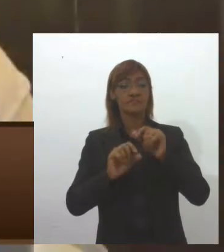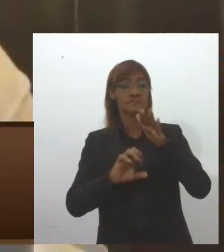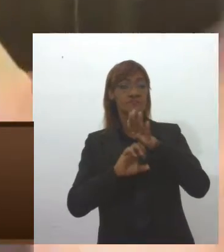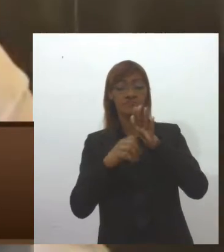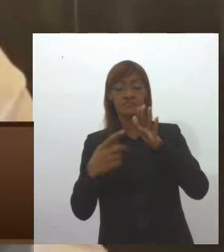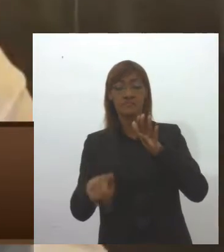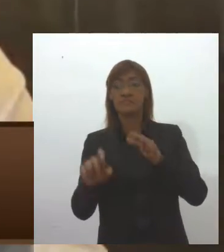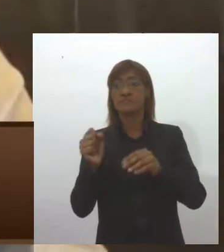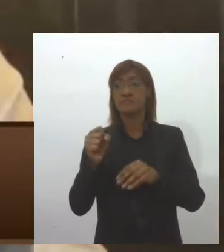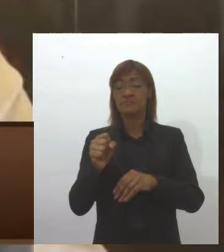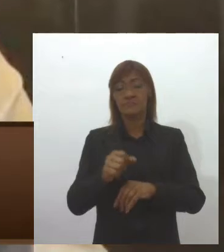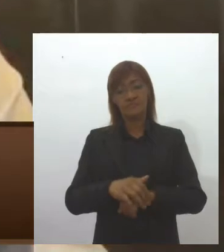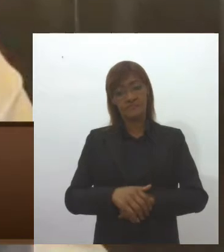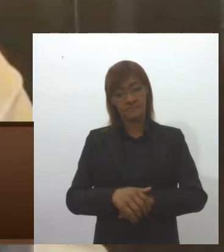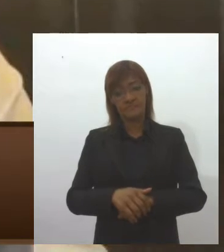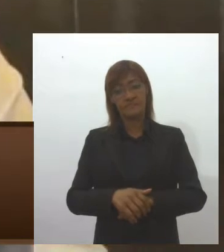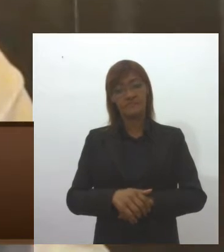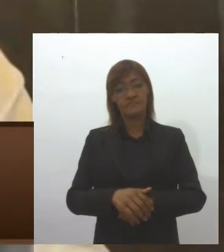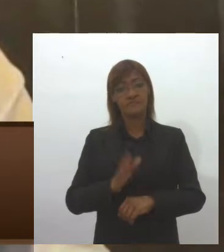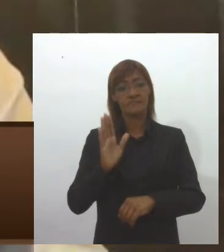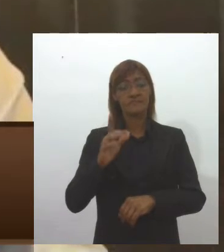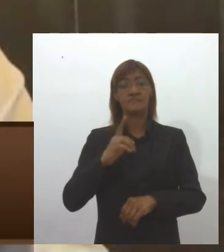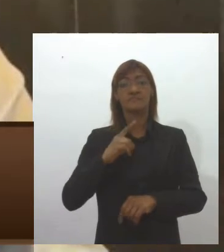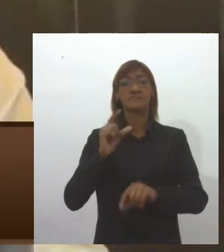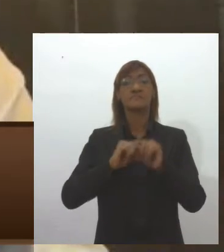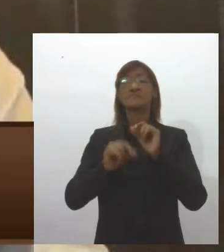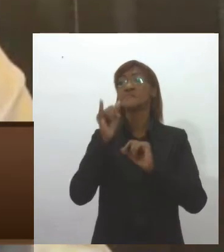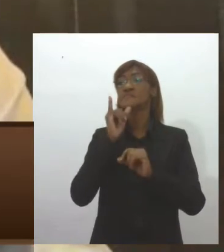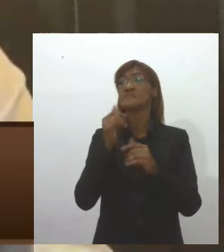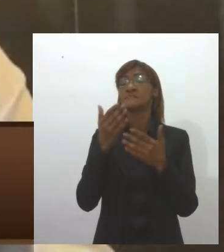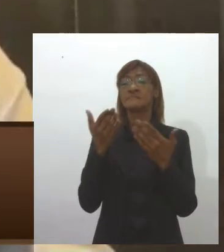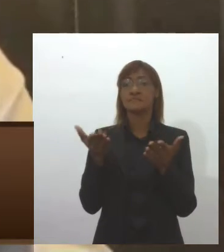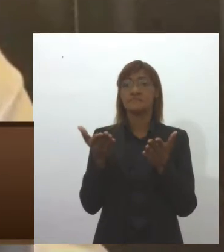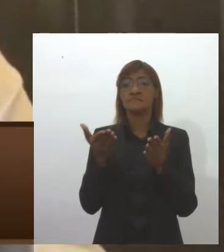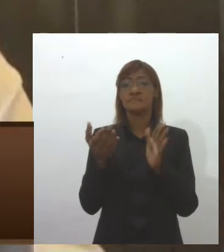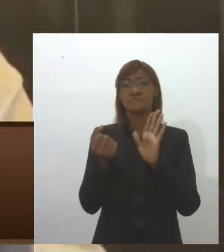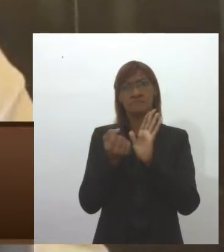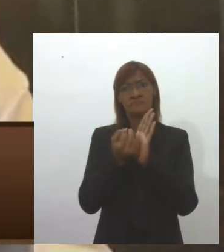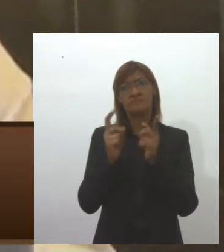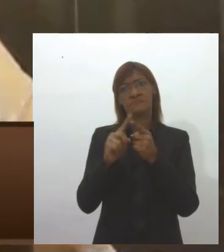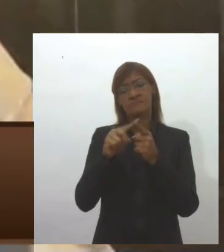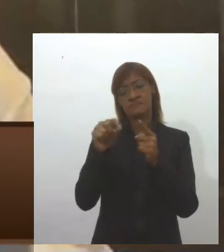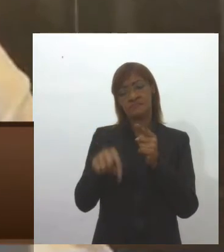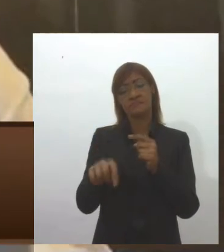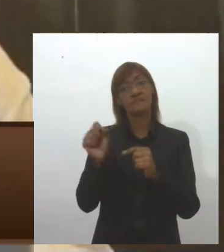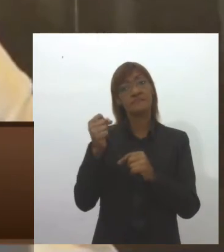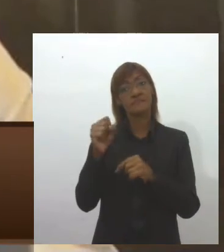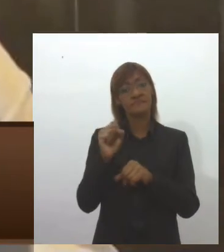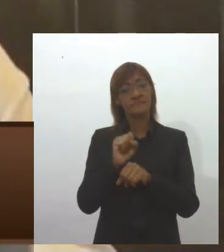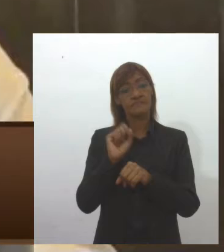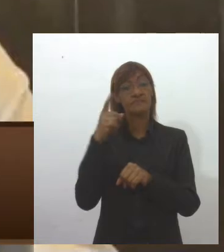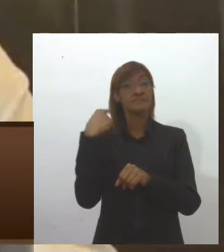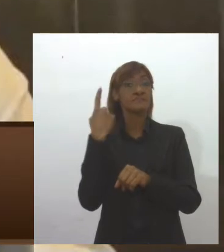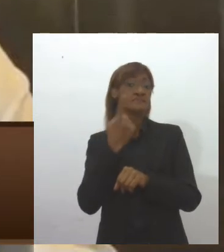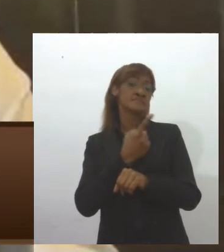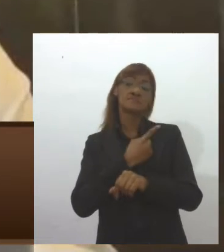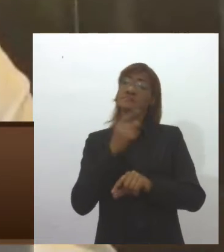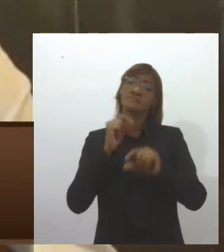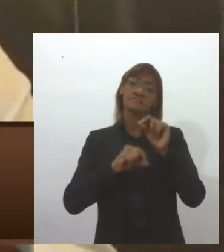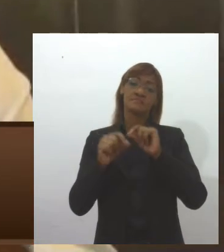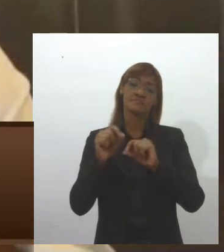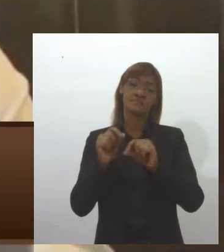já lançou uma festa de Réveillon em dezembro. Quer dizer, isso é um marco também aqui em Sergipe, porque a gente vai entrar no